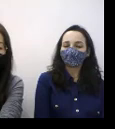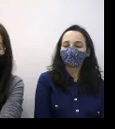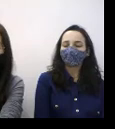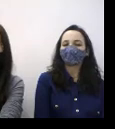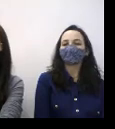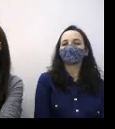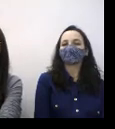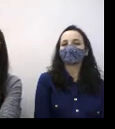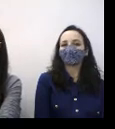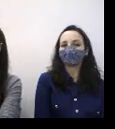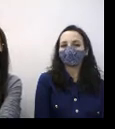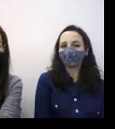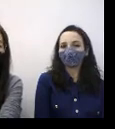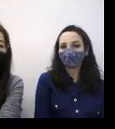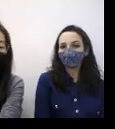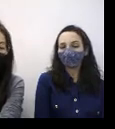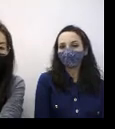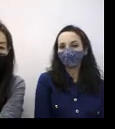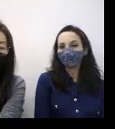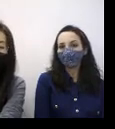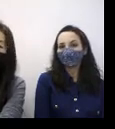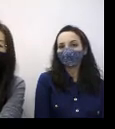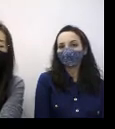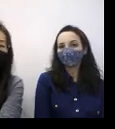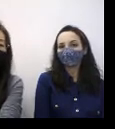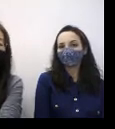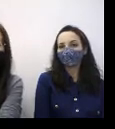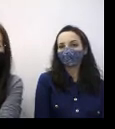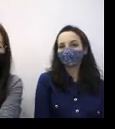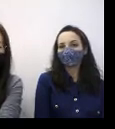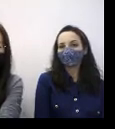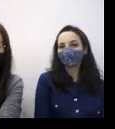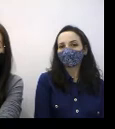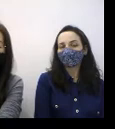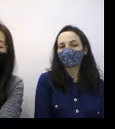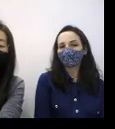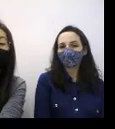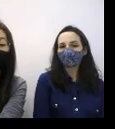de casa, já não quer encontrar as pessoas, já não quer fazer coisas